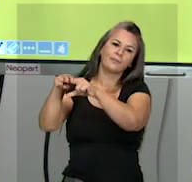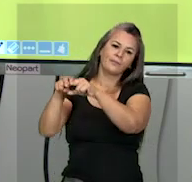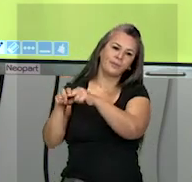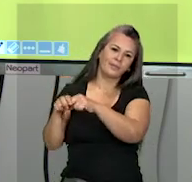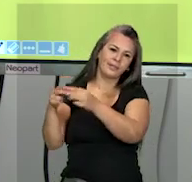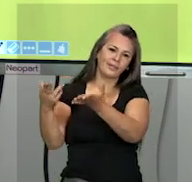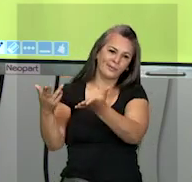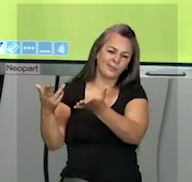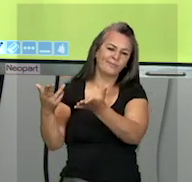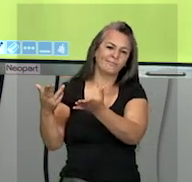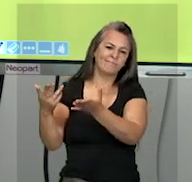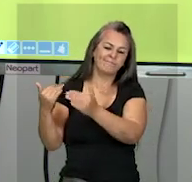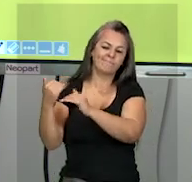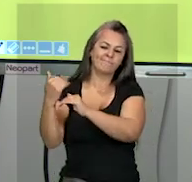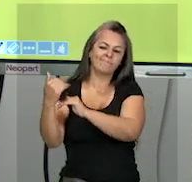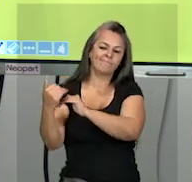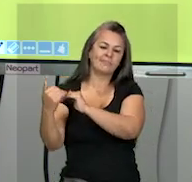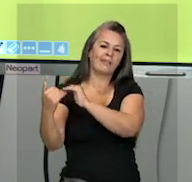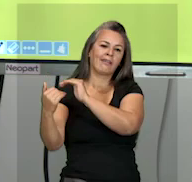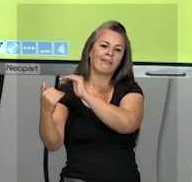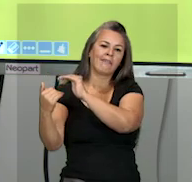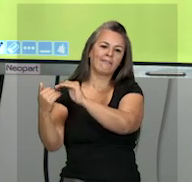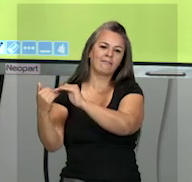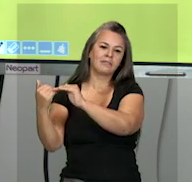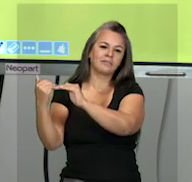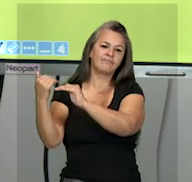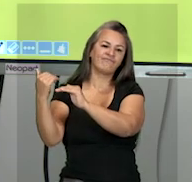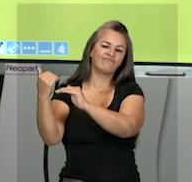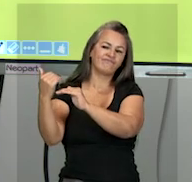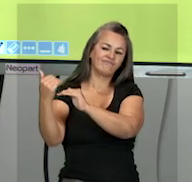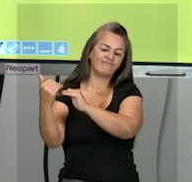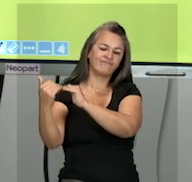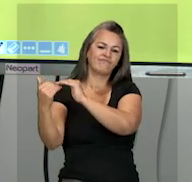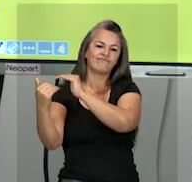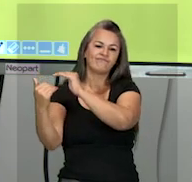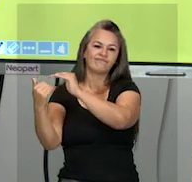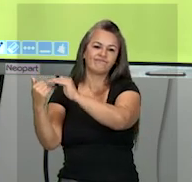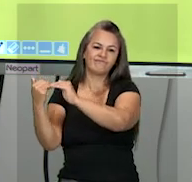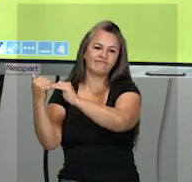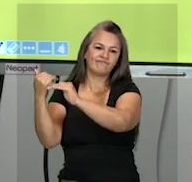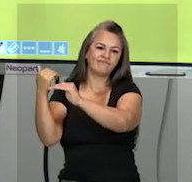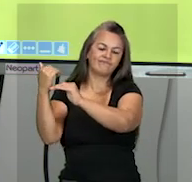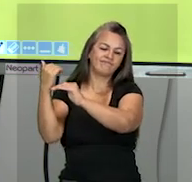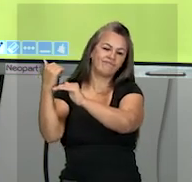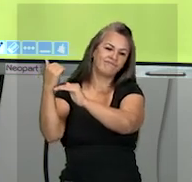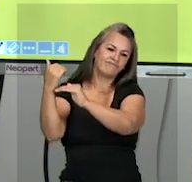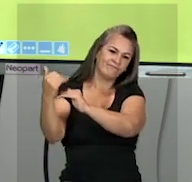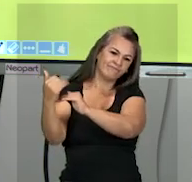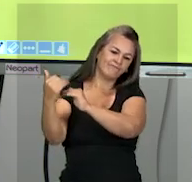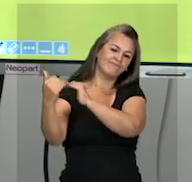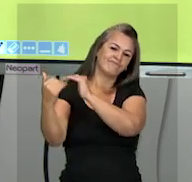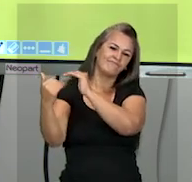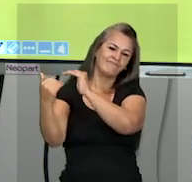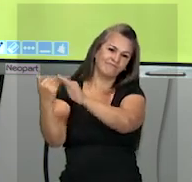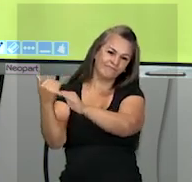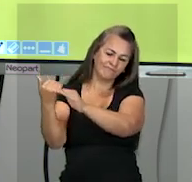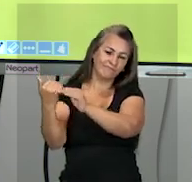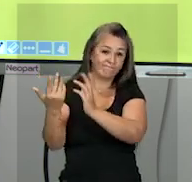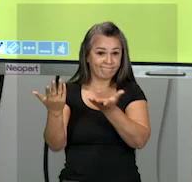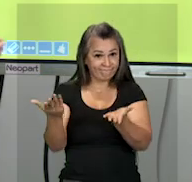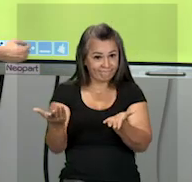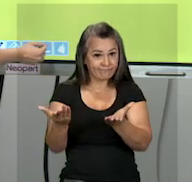muito se a gente compara ele com a Coreia do Sul e a China, que também estão com a população envelhecendo, mas não na velocidade que o Japão.